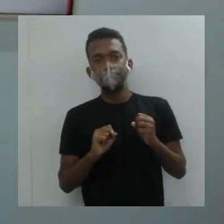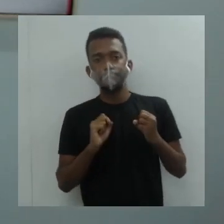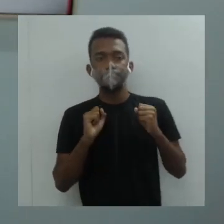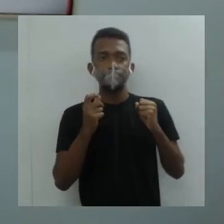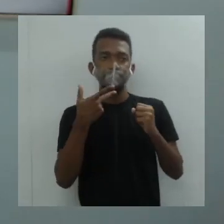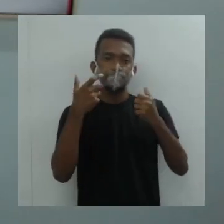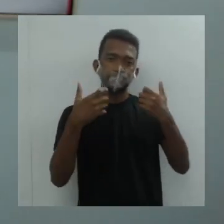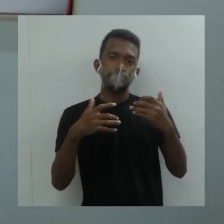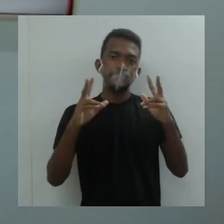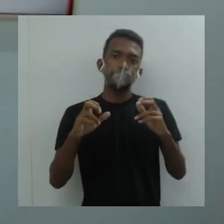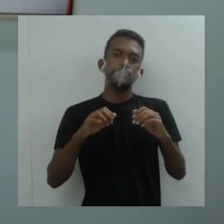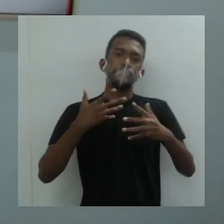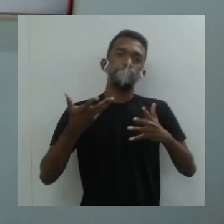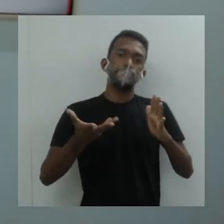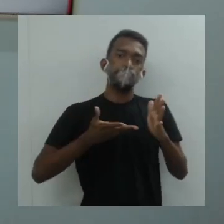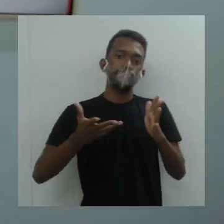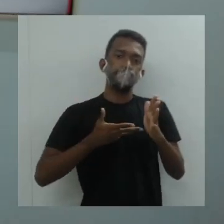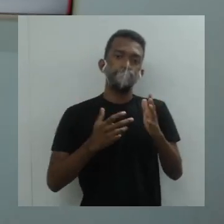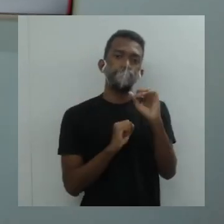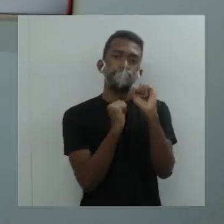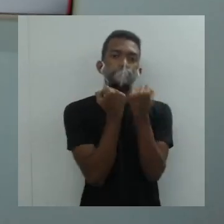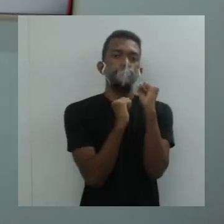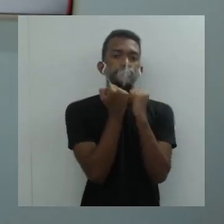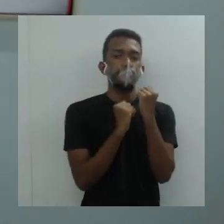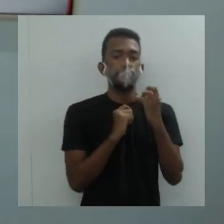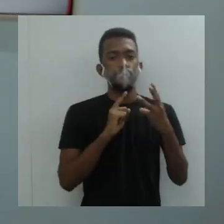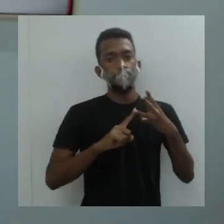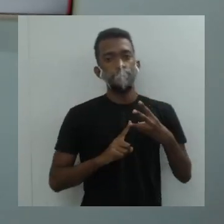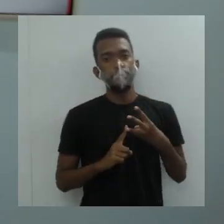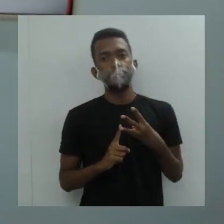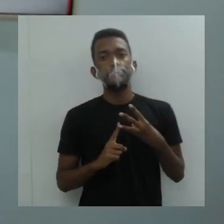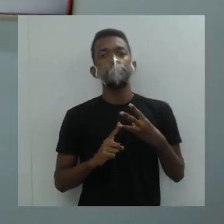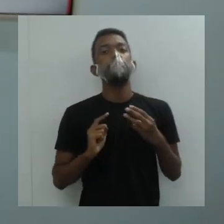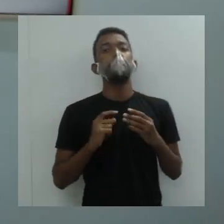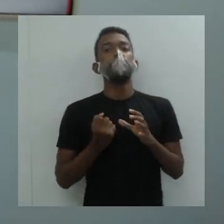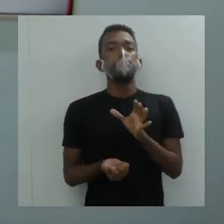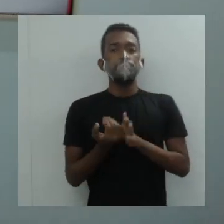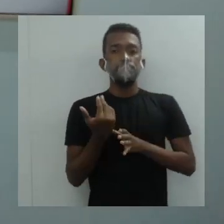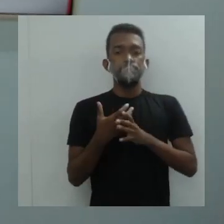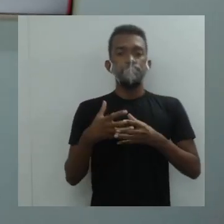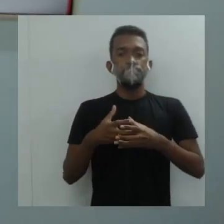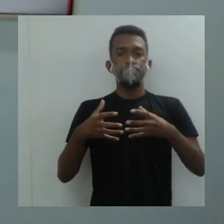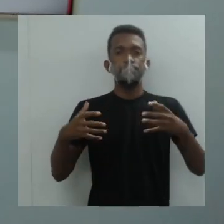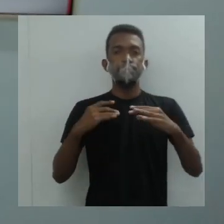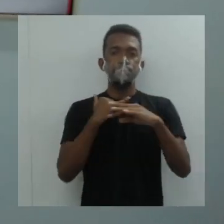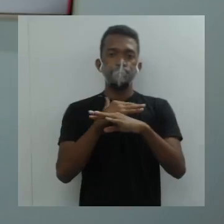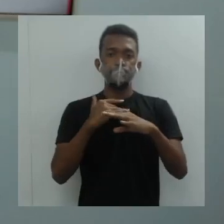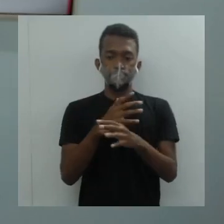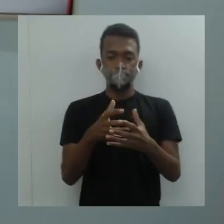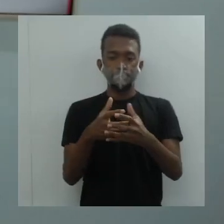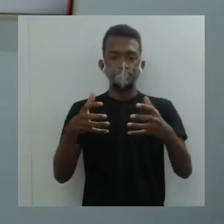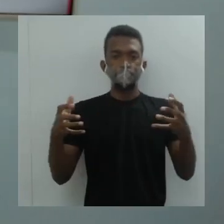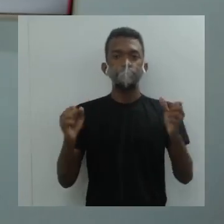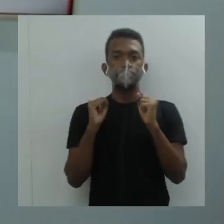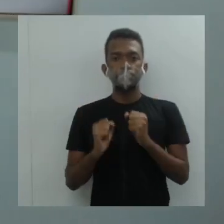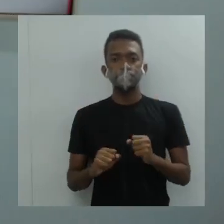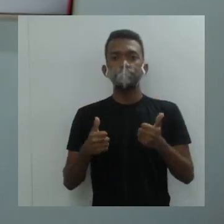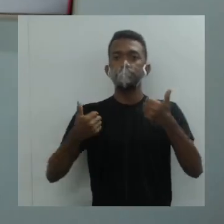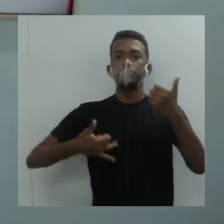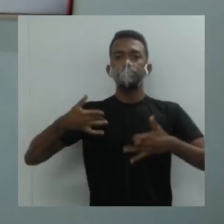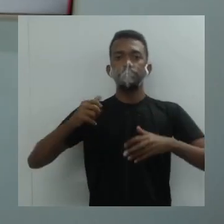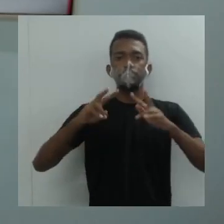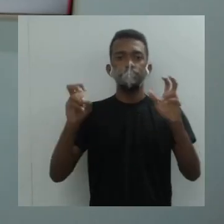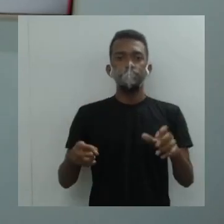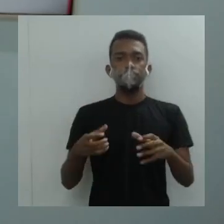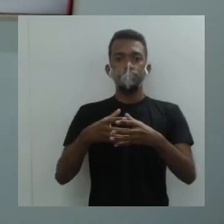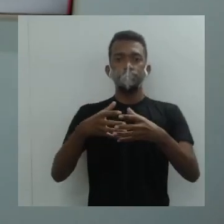falar da atividade industrial, do crescimento urbano. Falar de crescimento